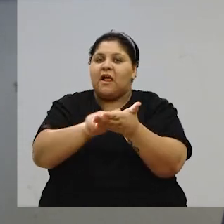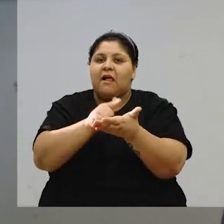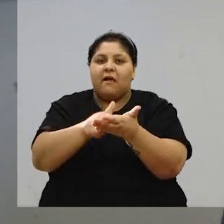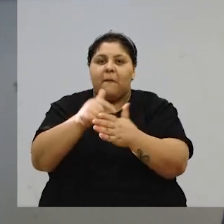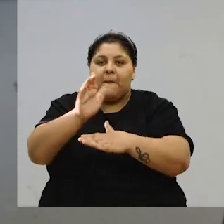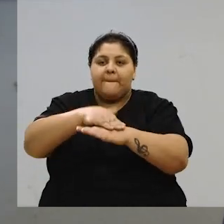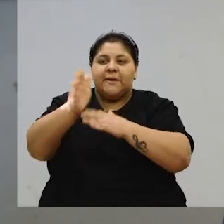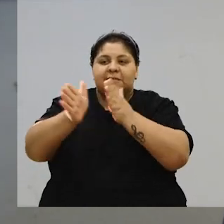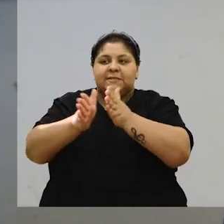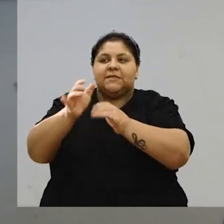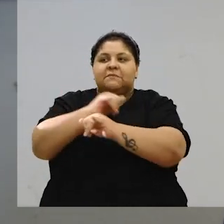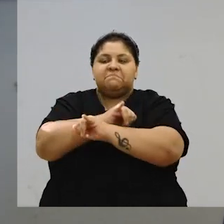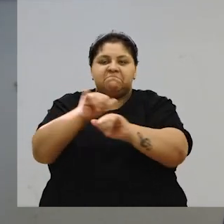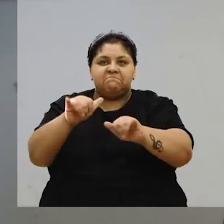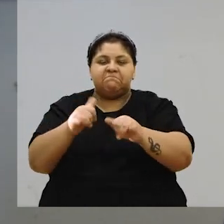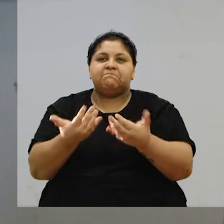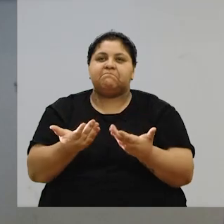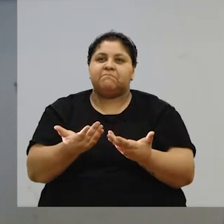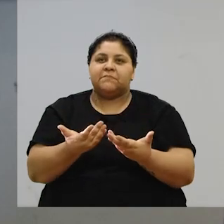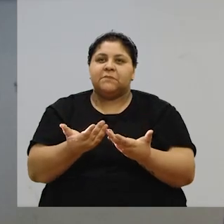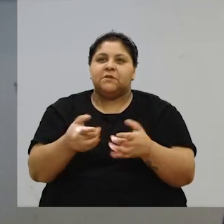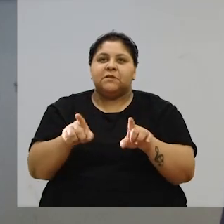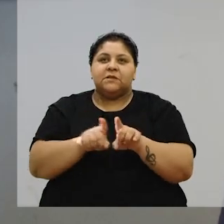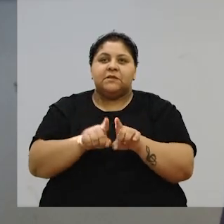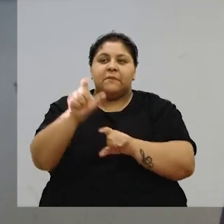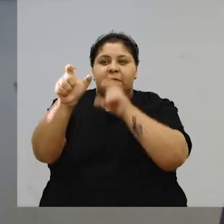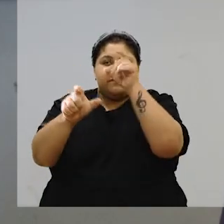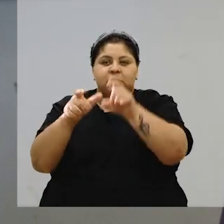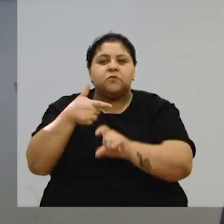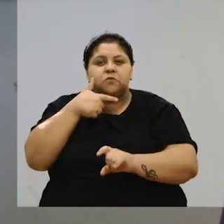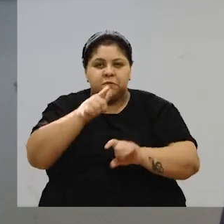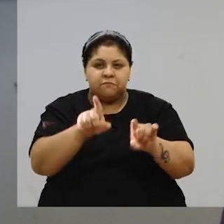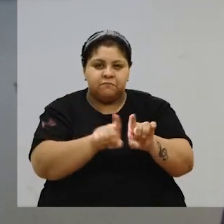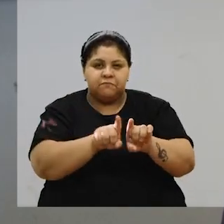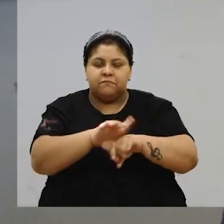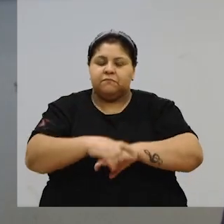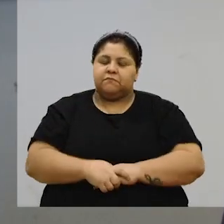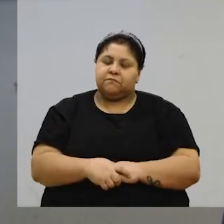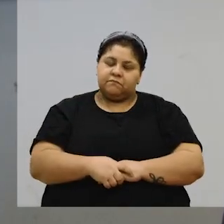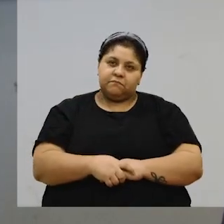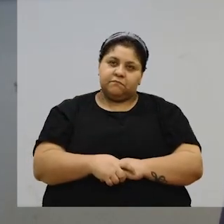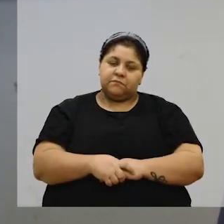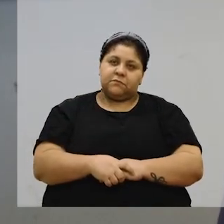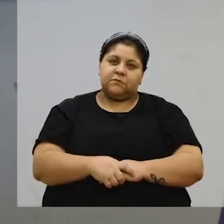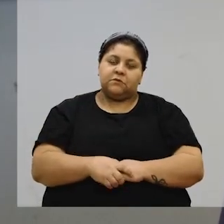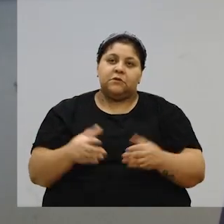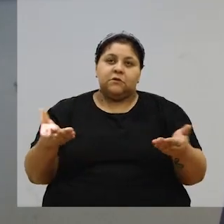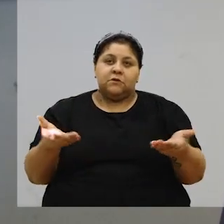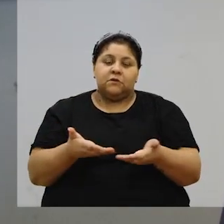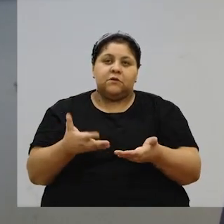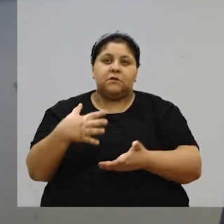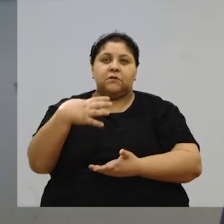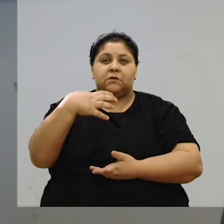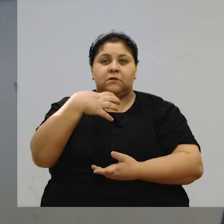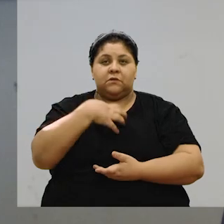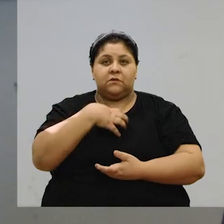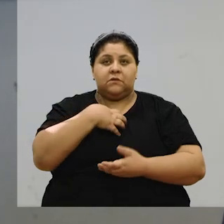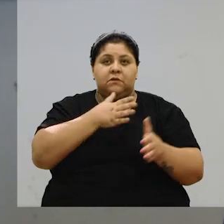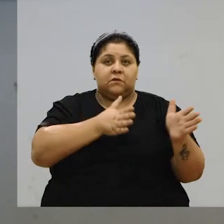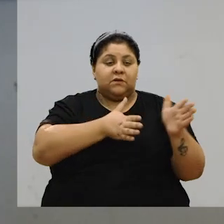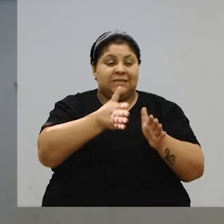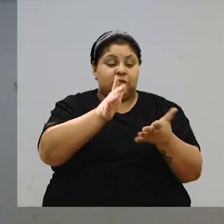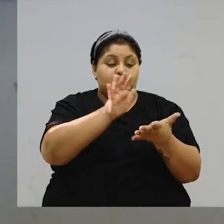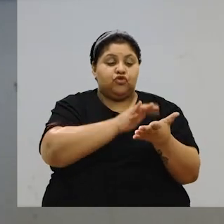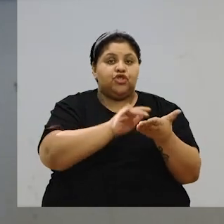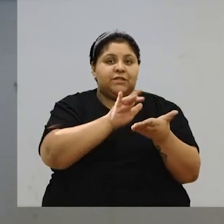para popularizar o livro, né? Para dar mais acesso à informação e ao alcance das pessoas, né? Então vem agora